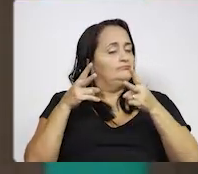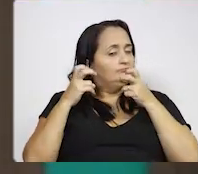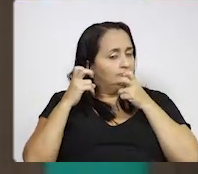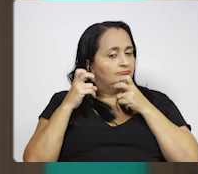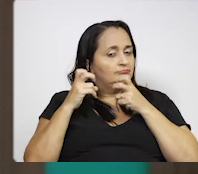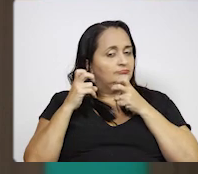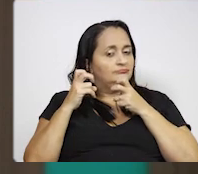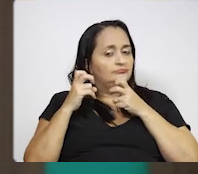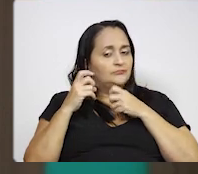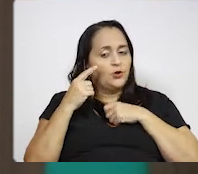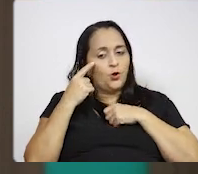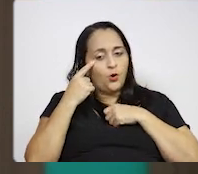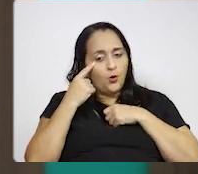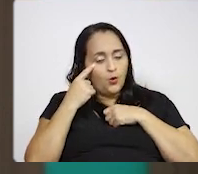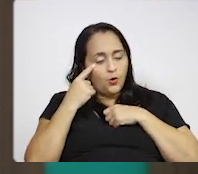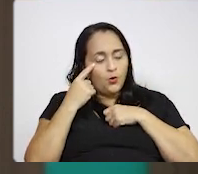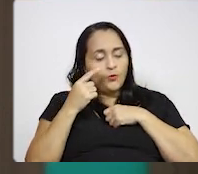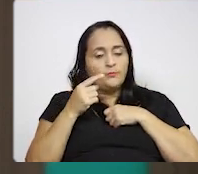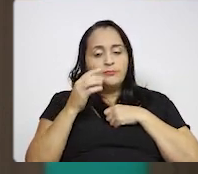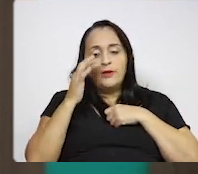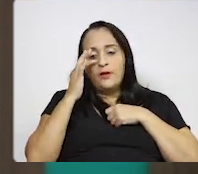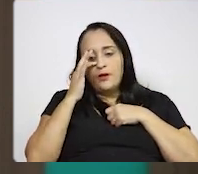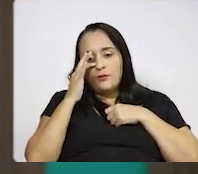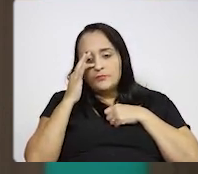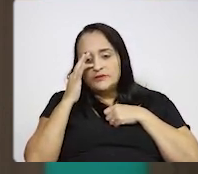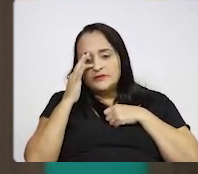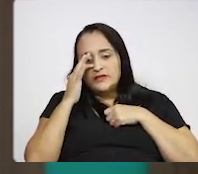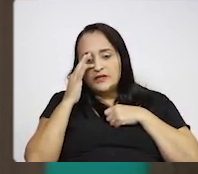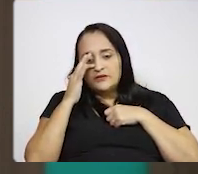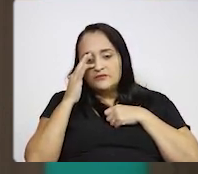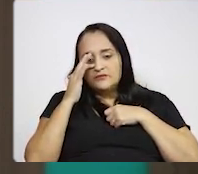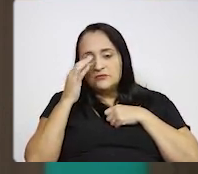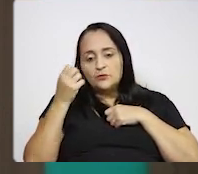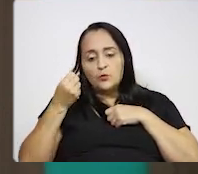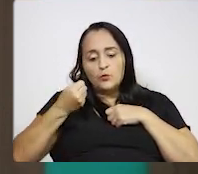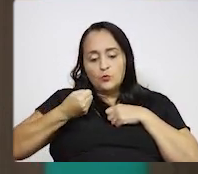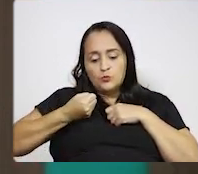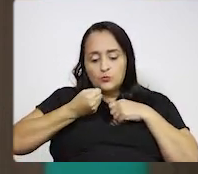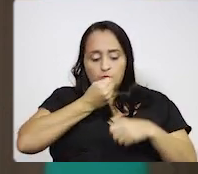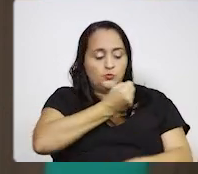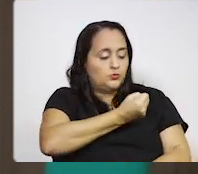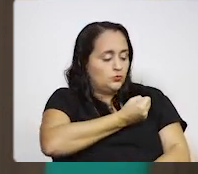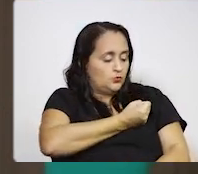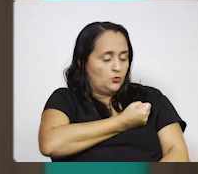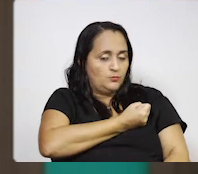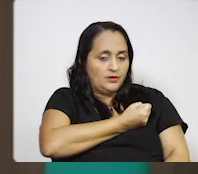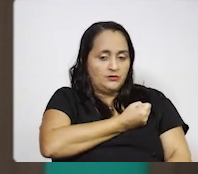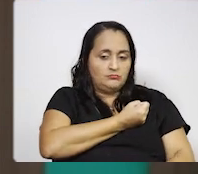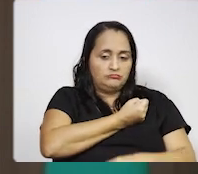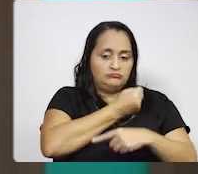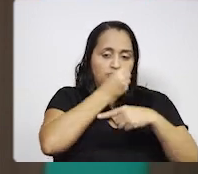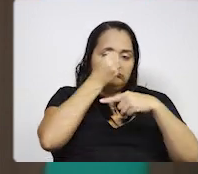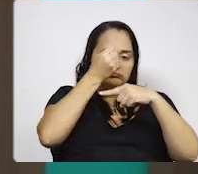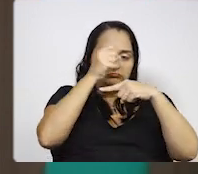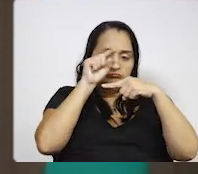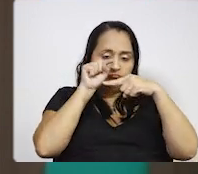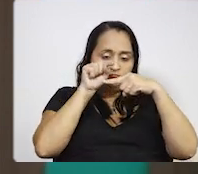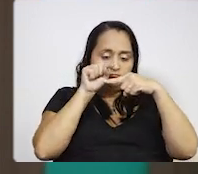está sabido mesmo, observe a relação aqui entre o numerador e o